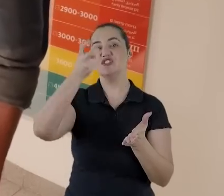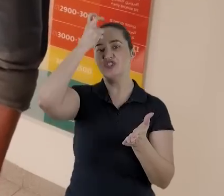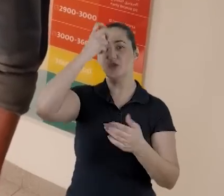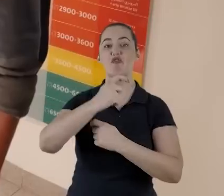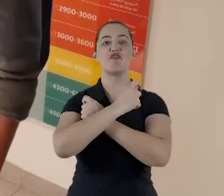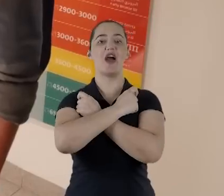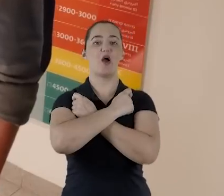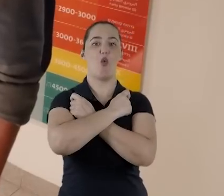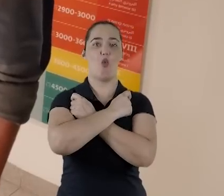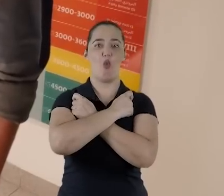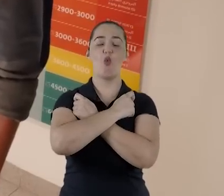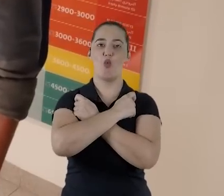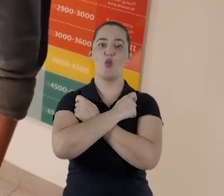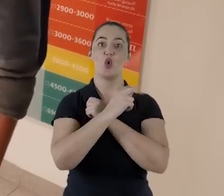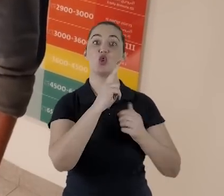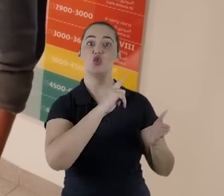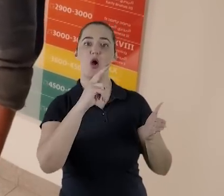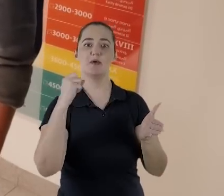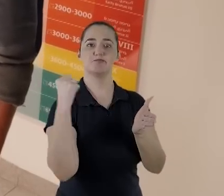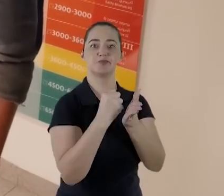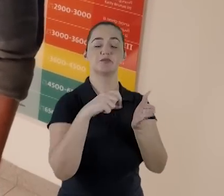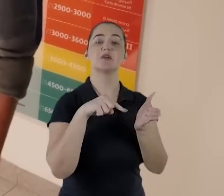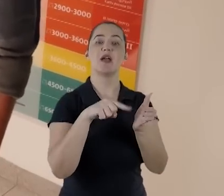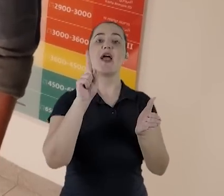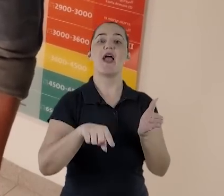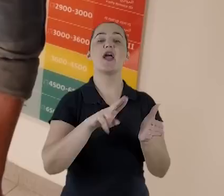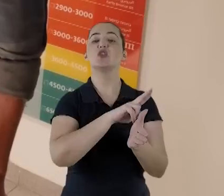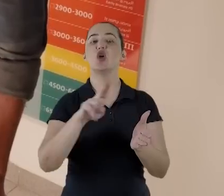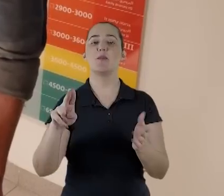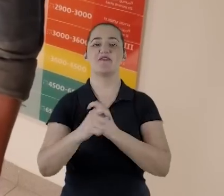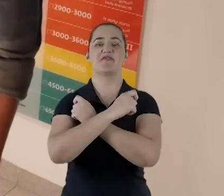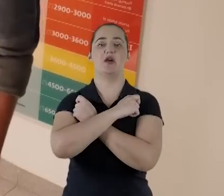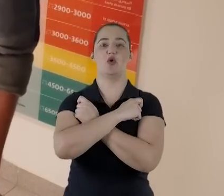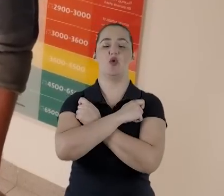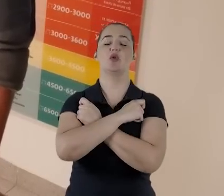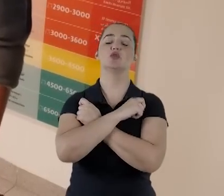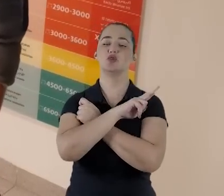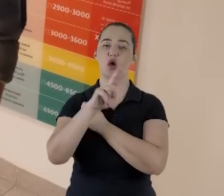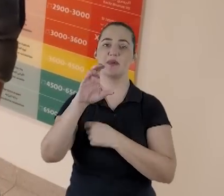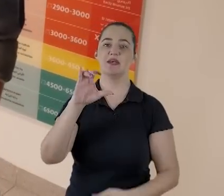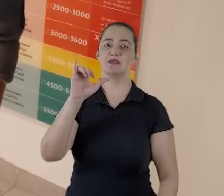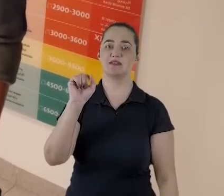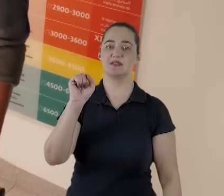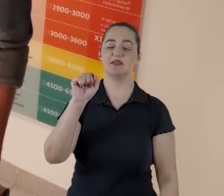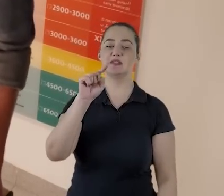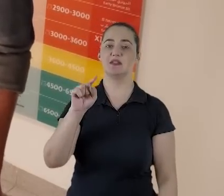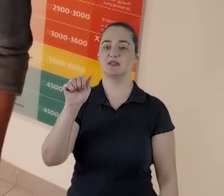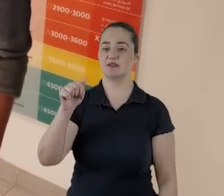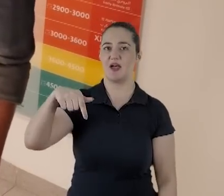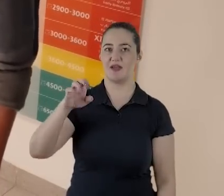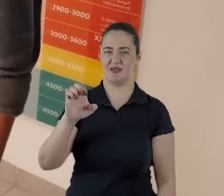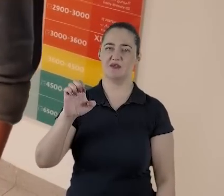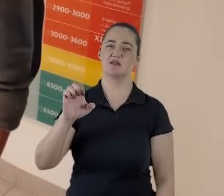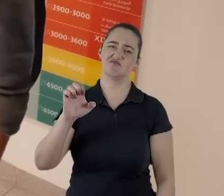egiptólogos são de acordo que o nome do faraó escrito aqui é o faraó Sisac, que aparece na Bíblia Sagrada em português, ou Shonshek, como